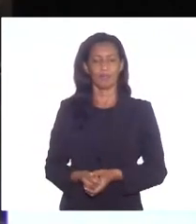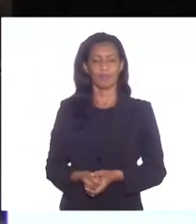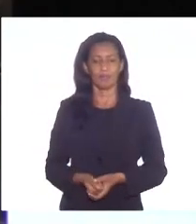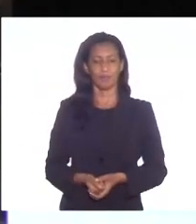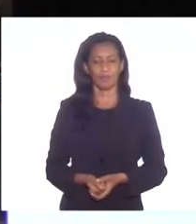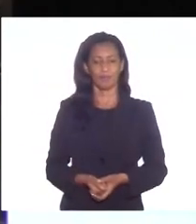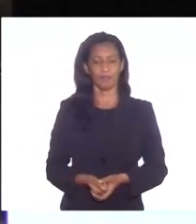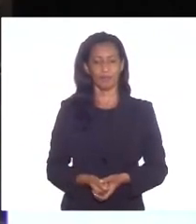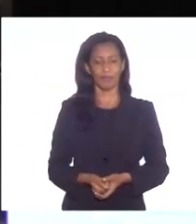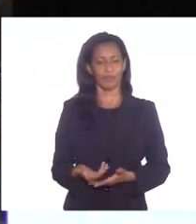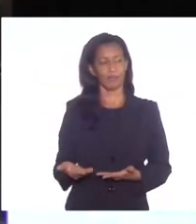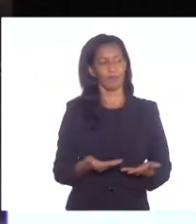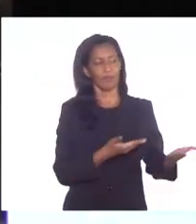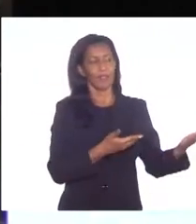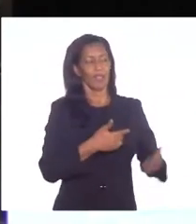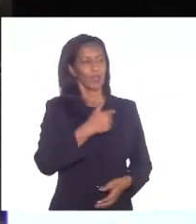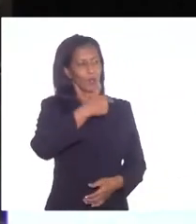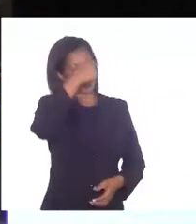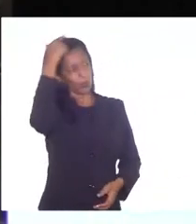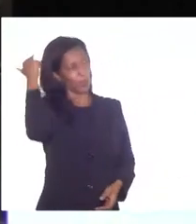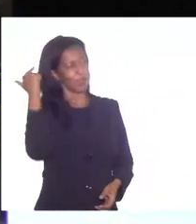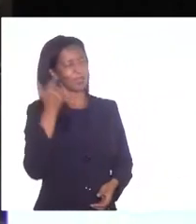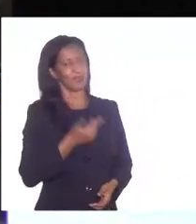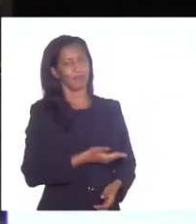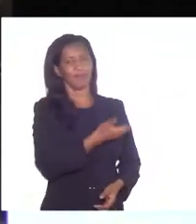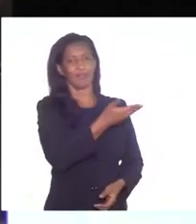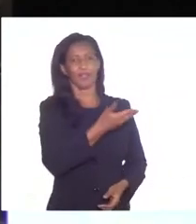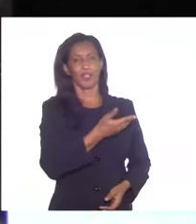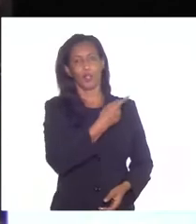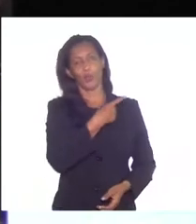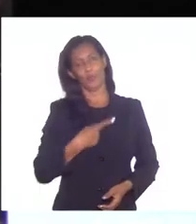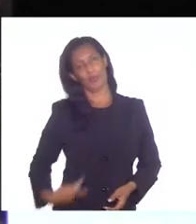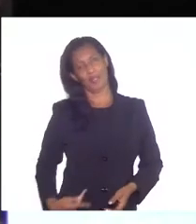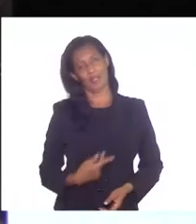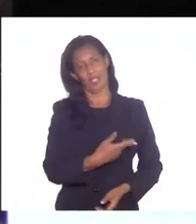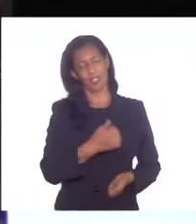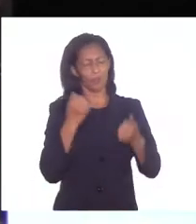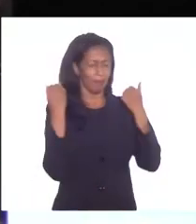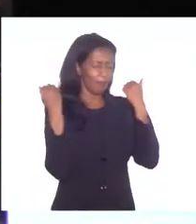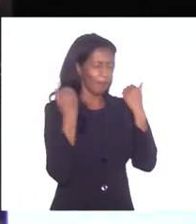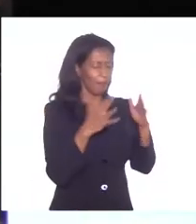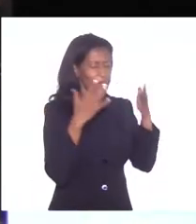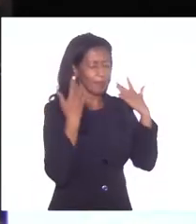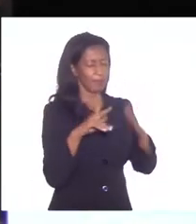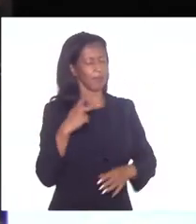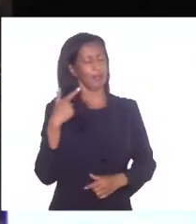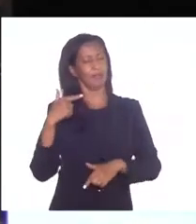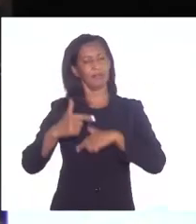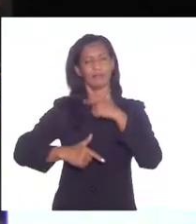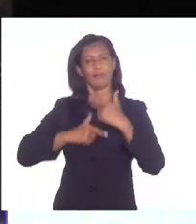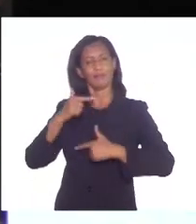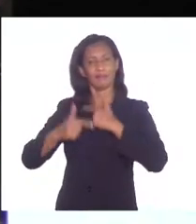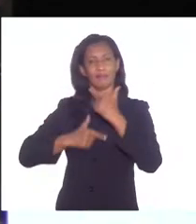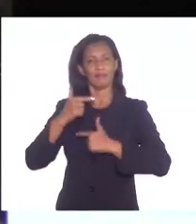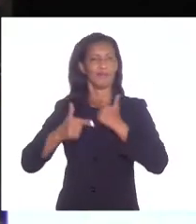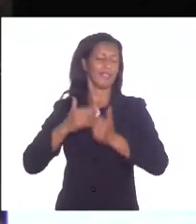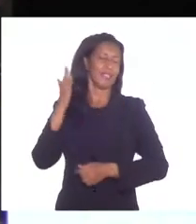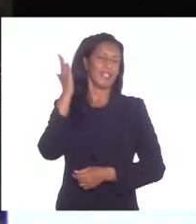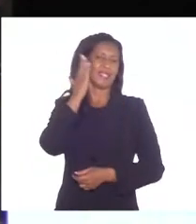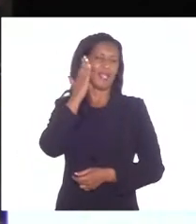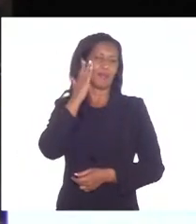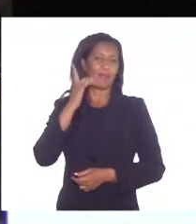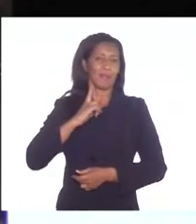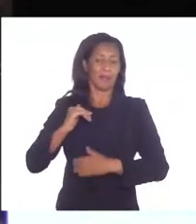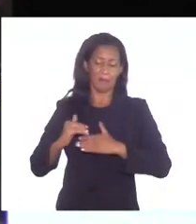nosso Luiz Paulo, nosso presidente. Parabéns pelo trabalho, sabemos que teremos mais